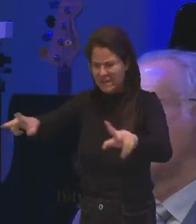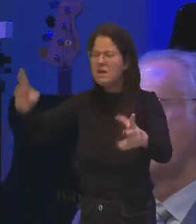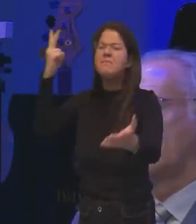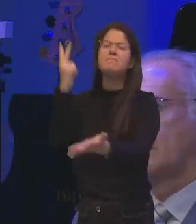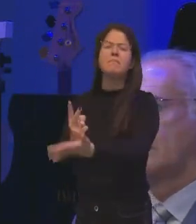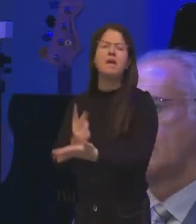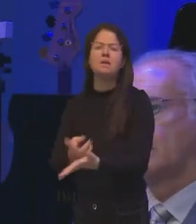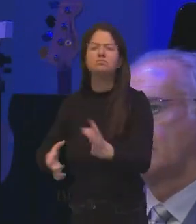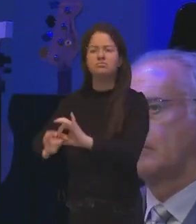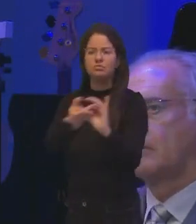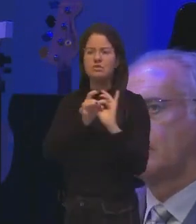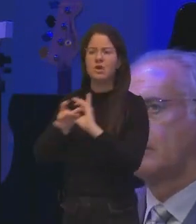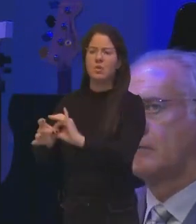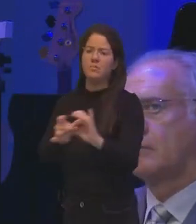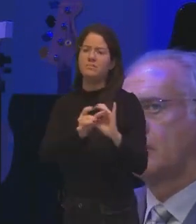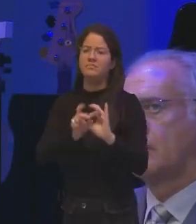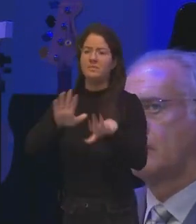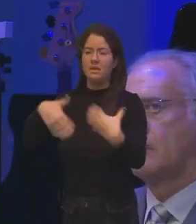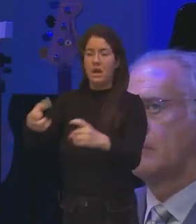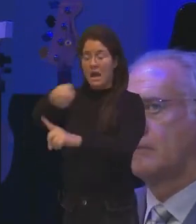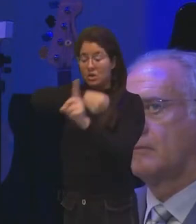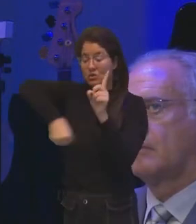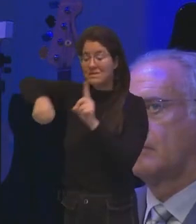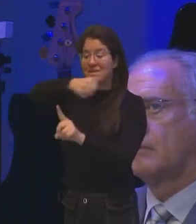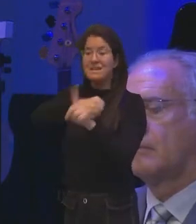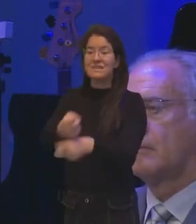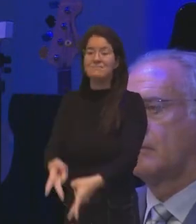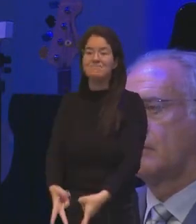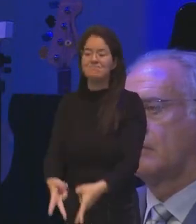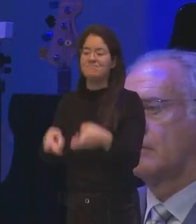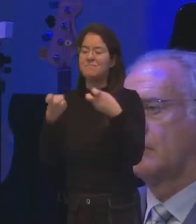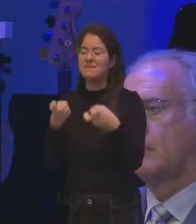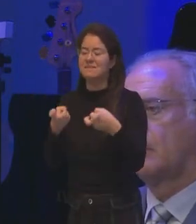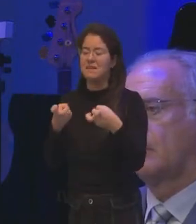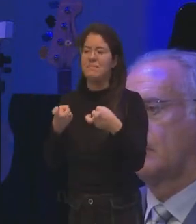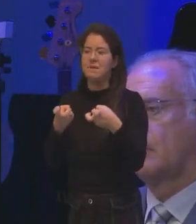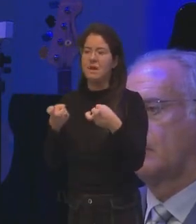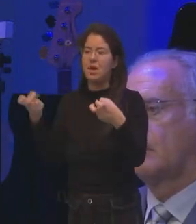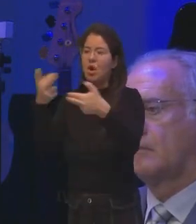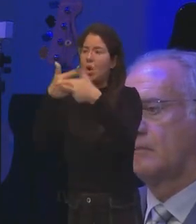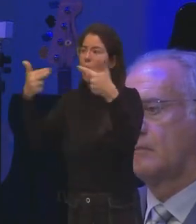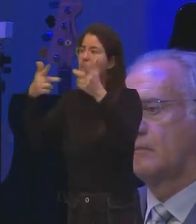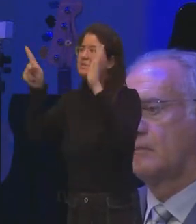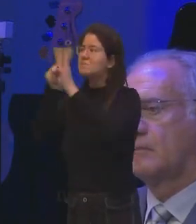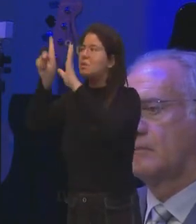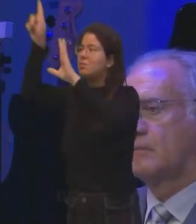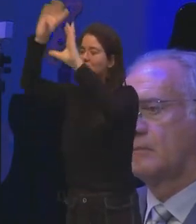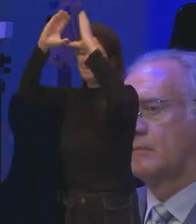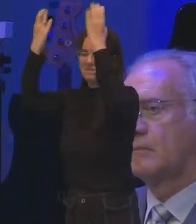E a sociedade estava percebendo algo sobrenatural.